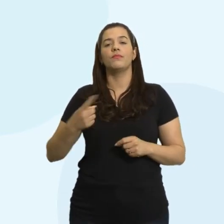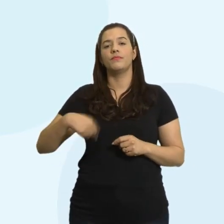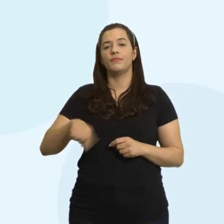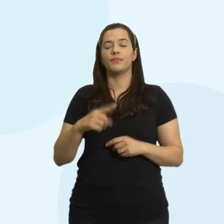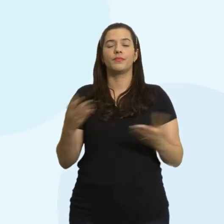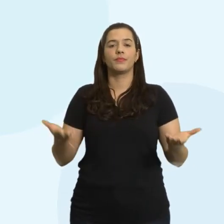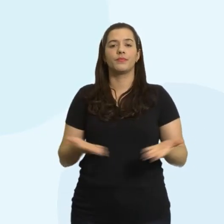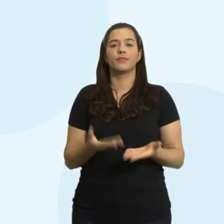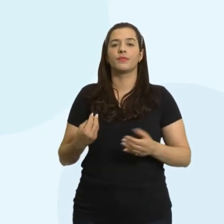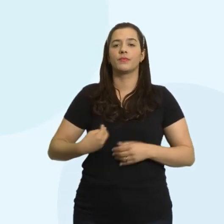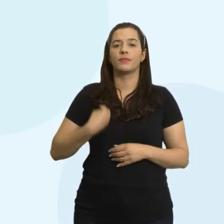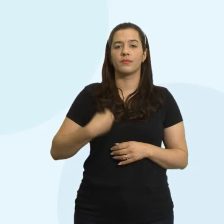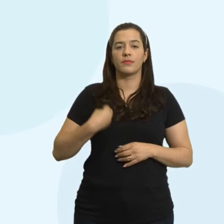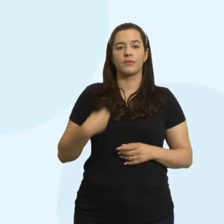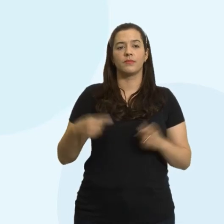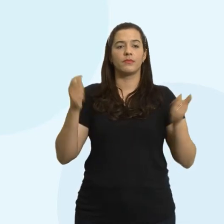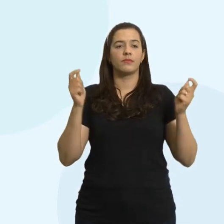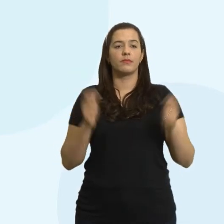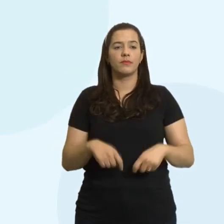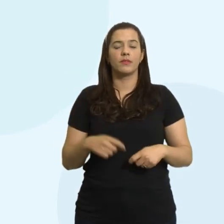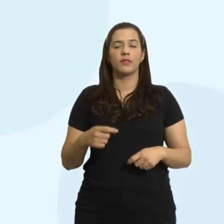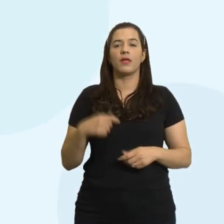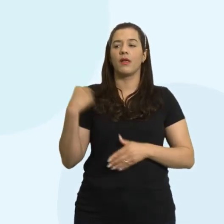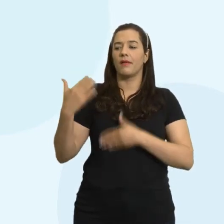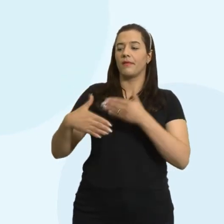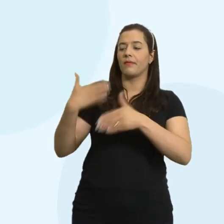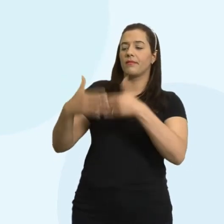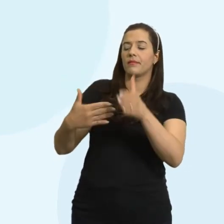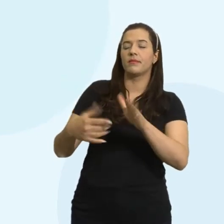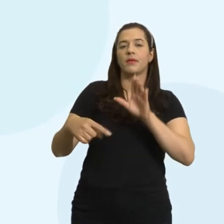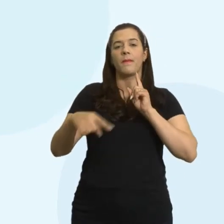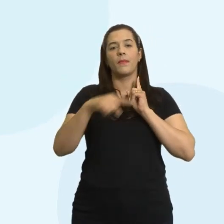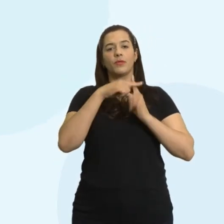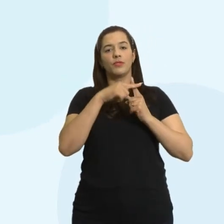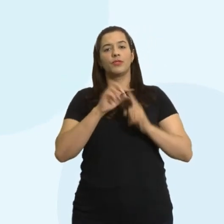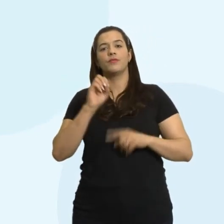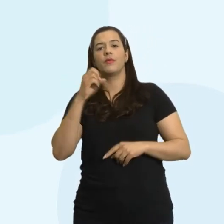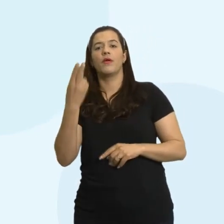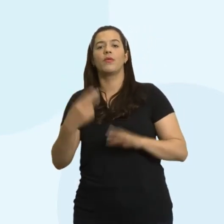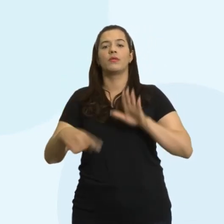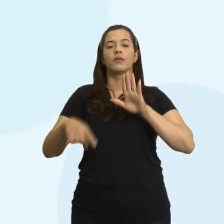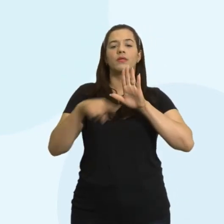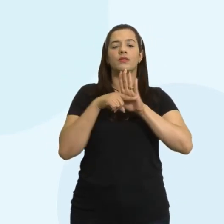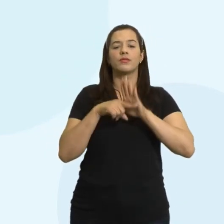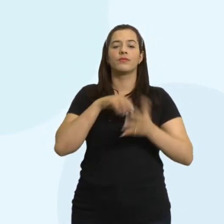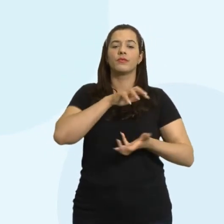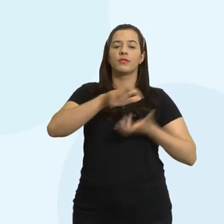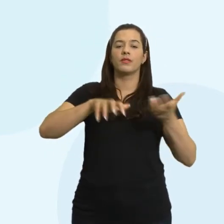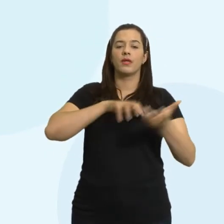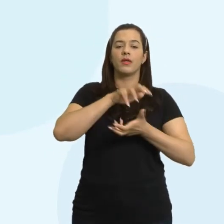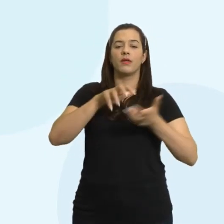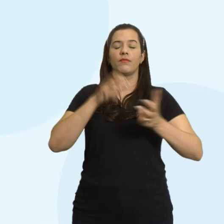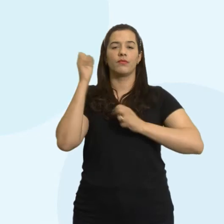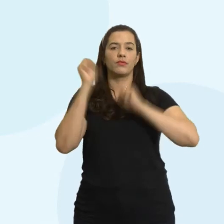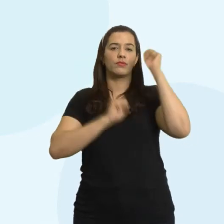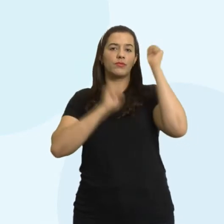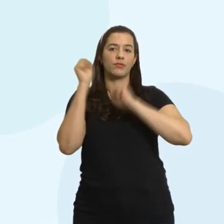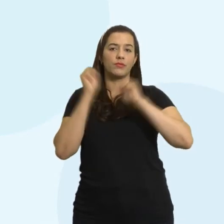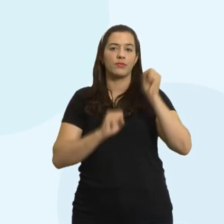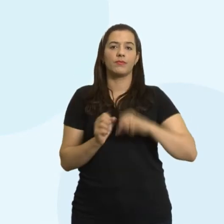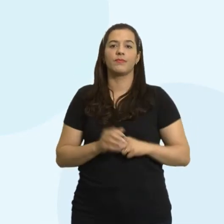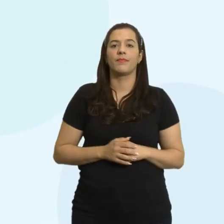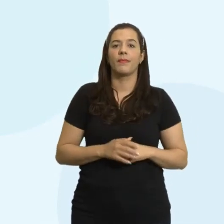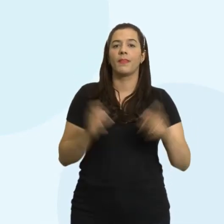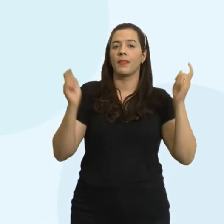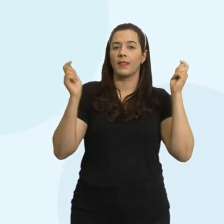vivemos hoje são consequências positivas ou negativas da Revolução Industrial? Podemos